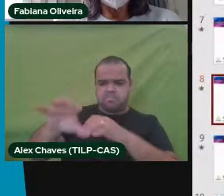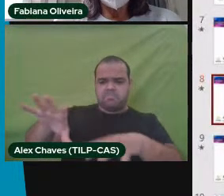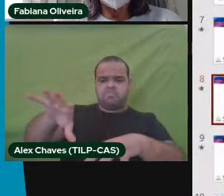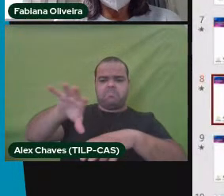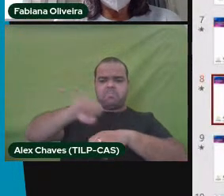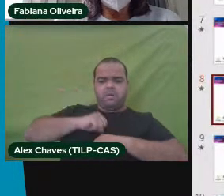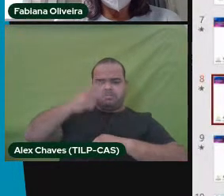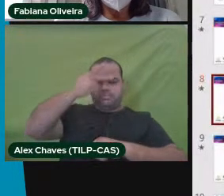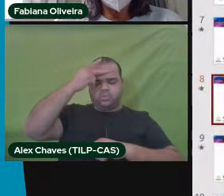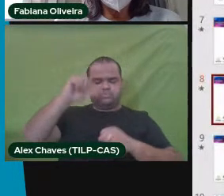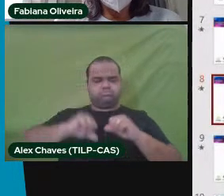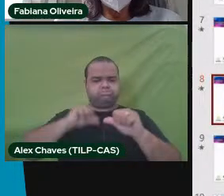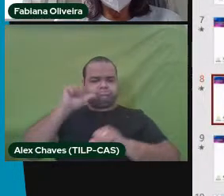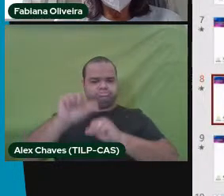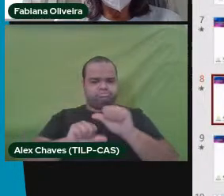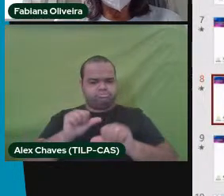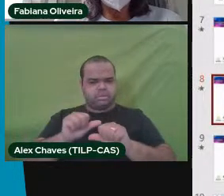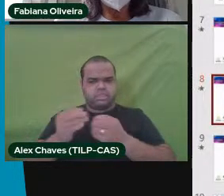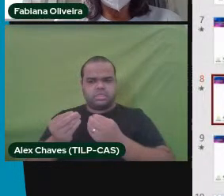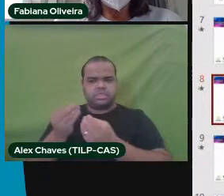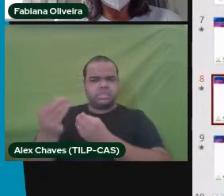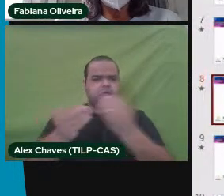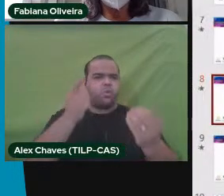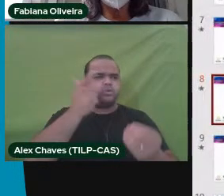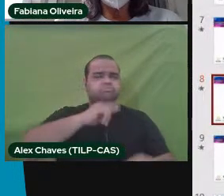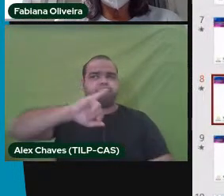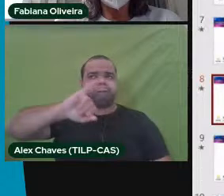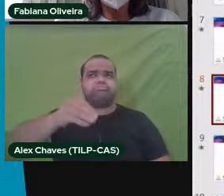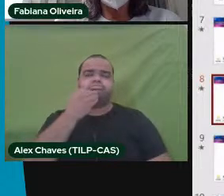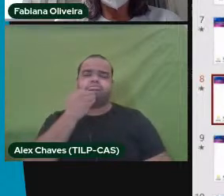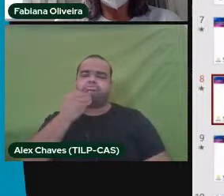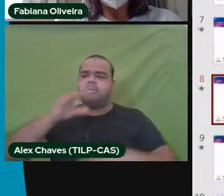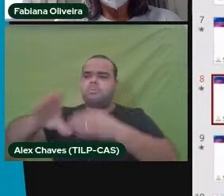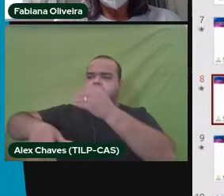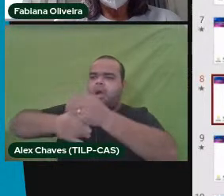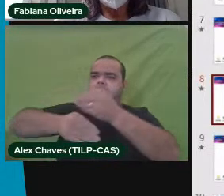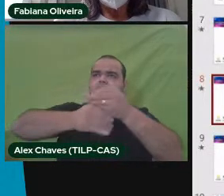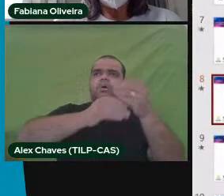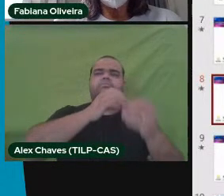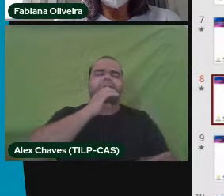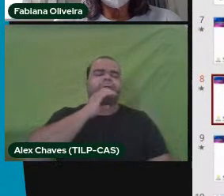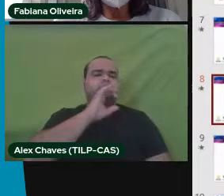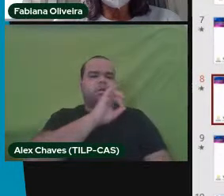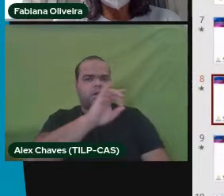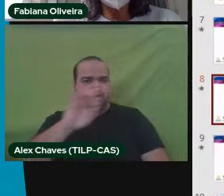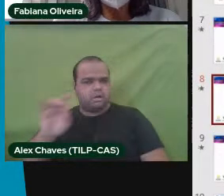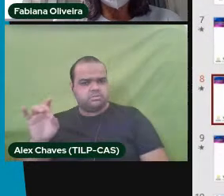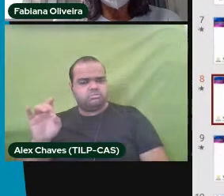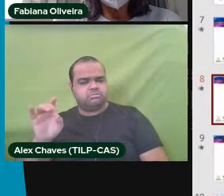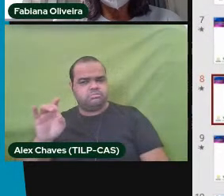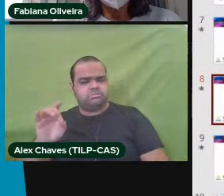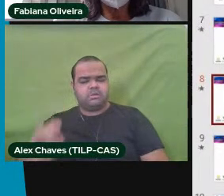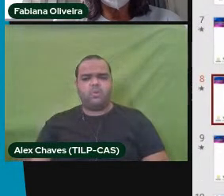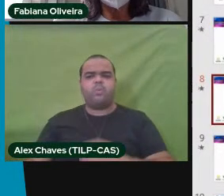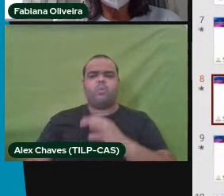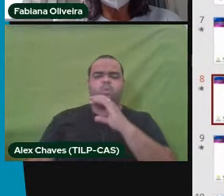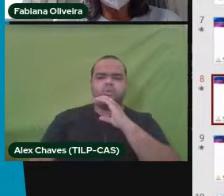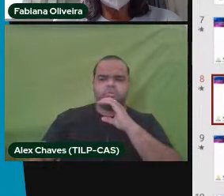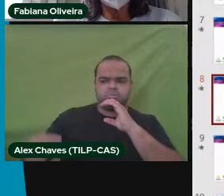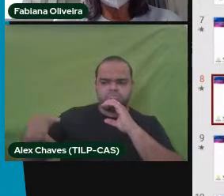e que veio para dar oportunidade da construção do conhecimento, de um conhecimento